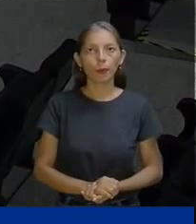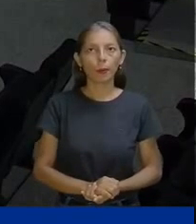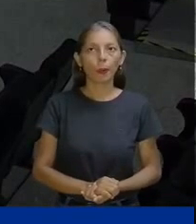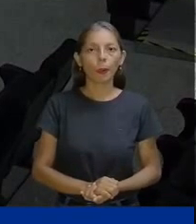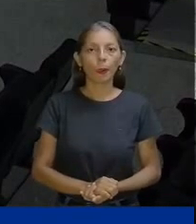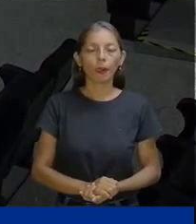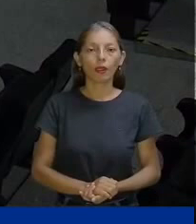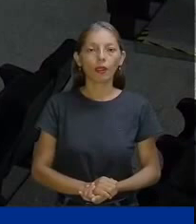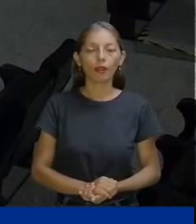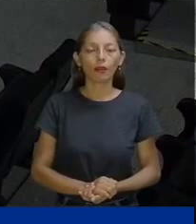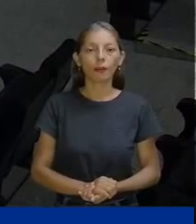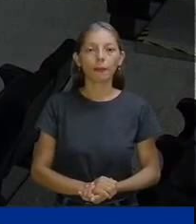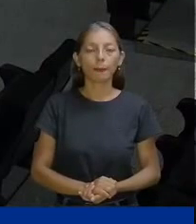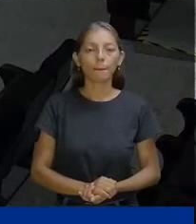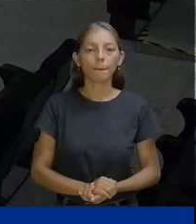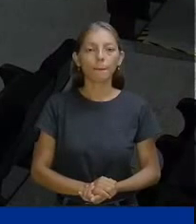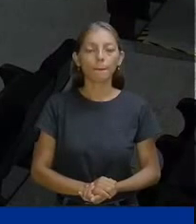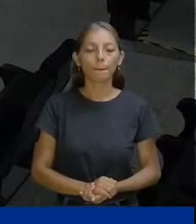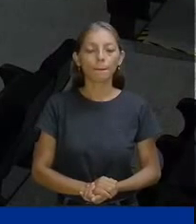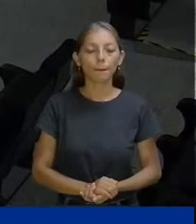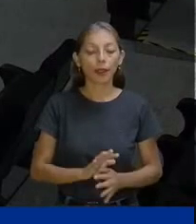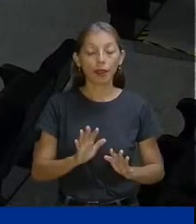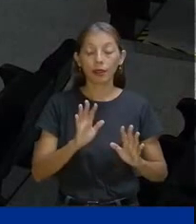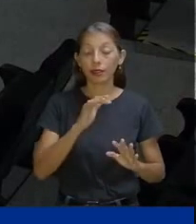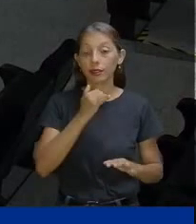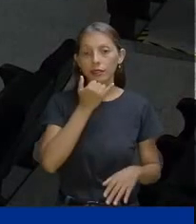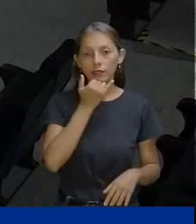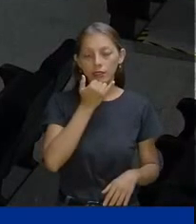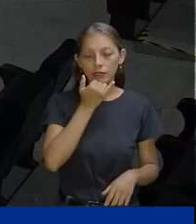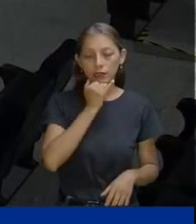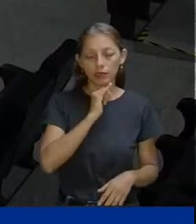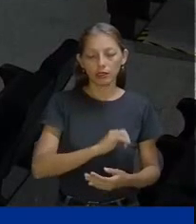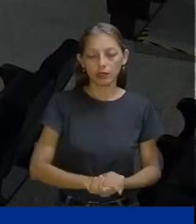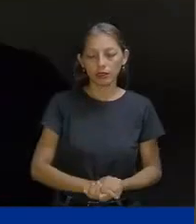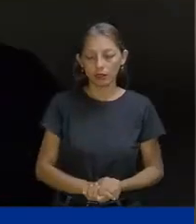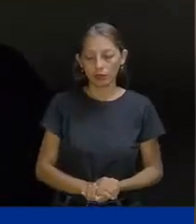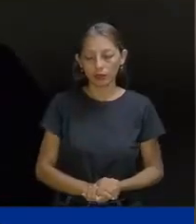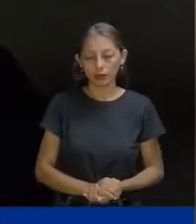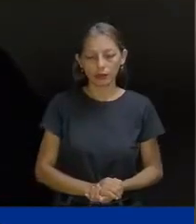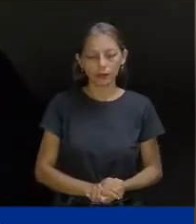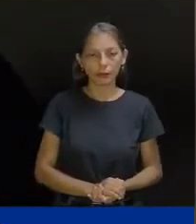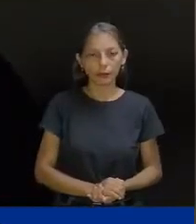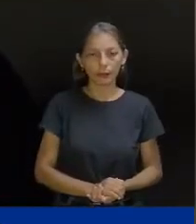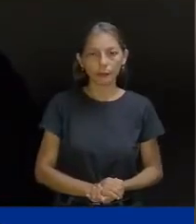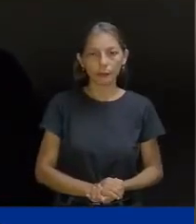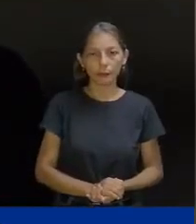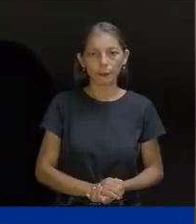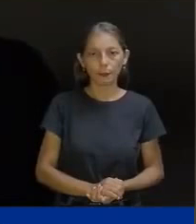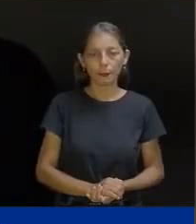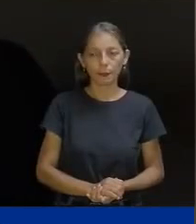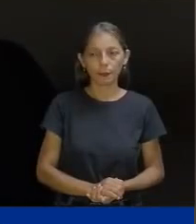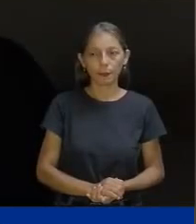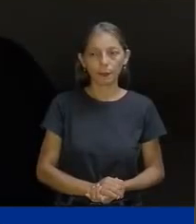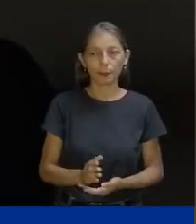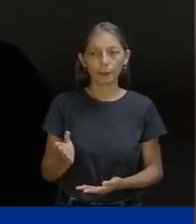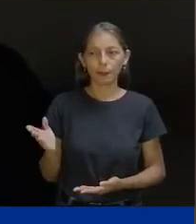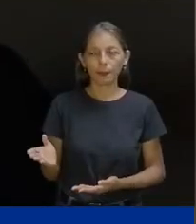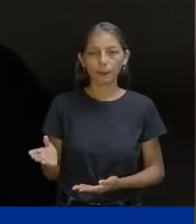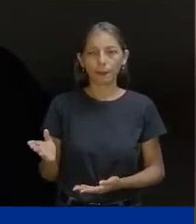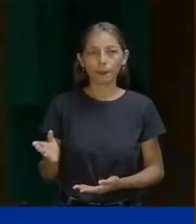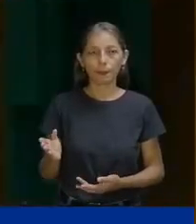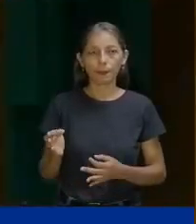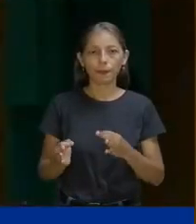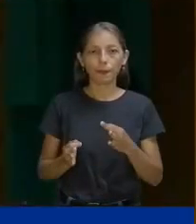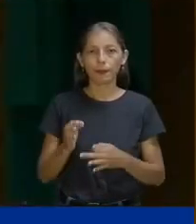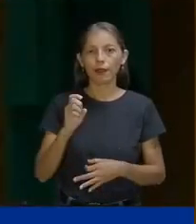Falta manifestação ministerial aí, Excelência. Ah, perdão. Com certeza. Ilustre doutora Sara, Vossa Excelência está com a palavra. Boa